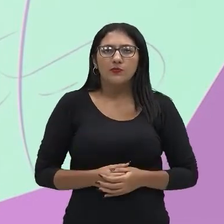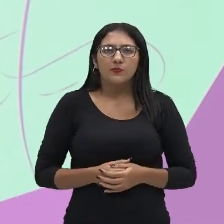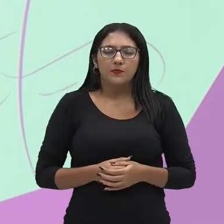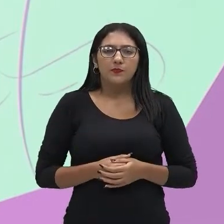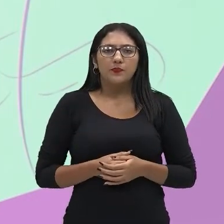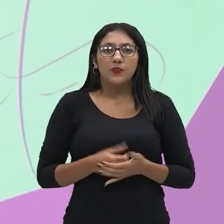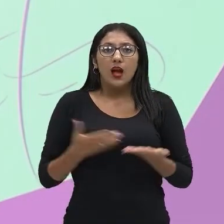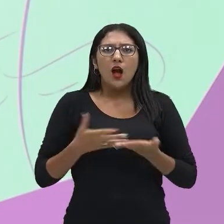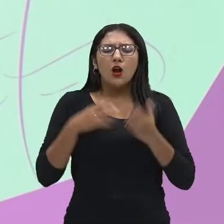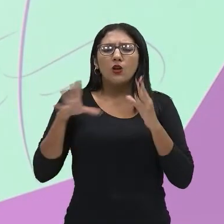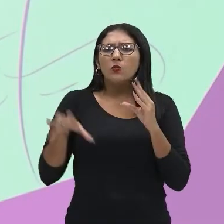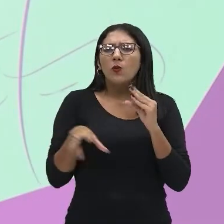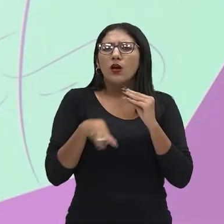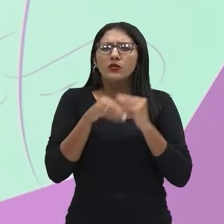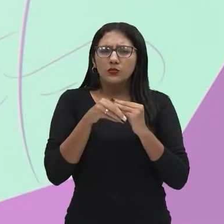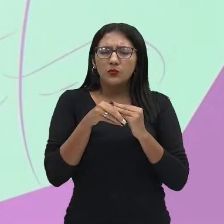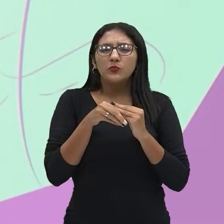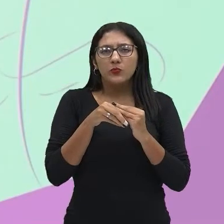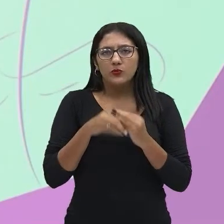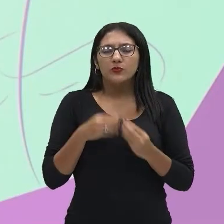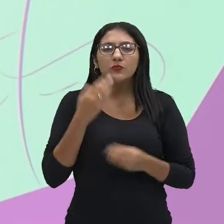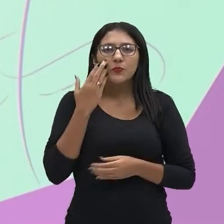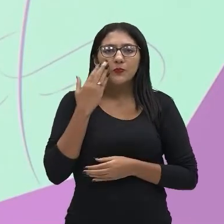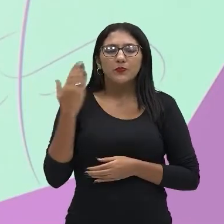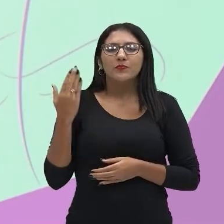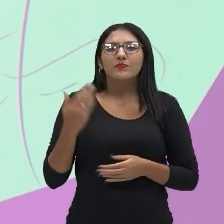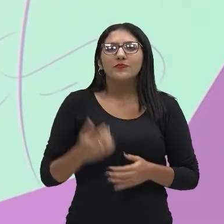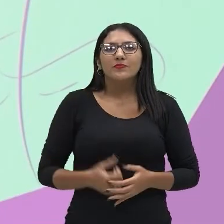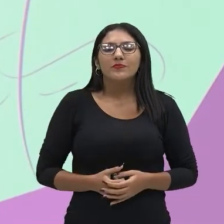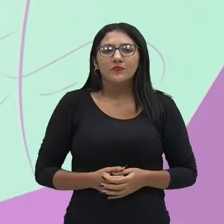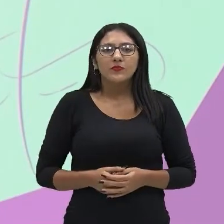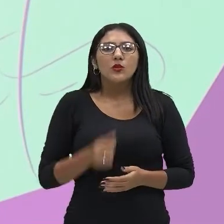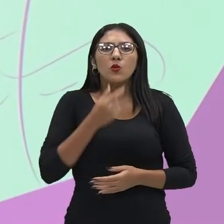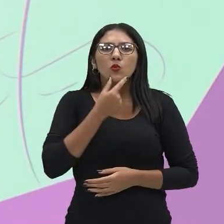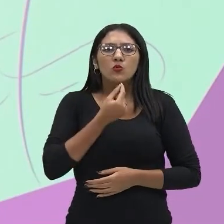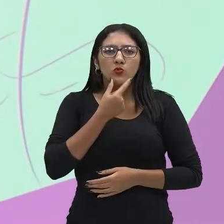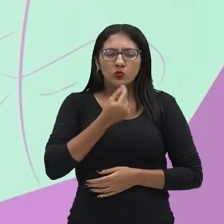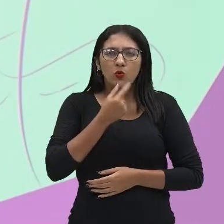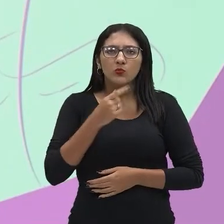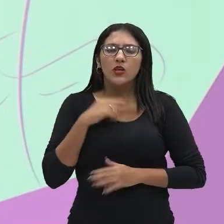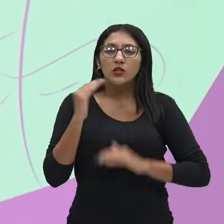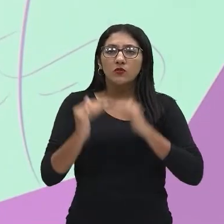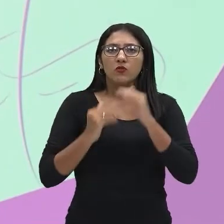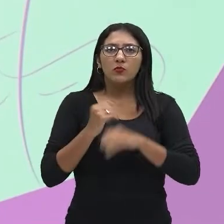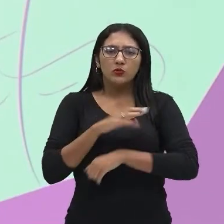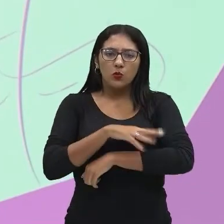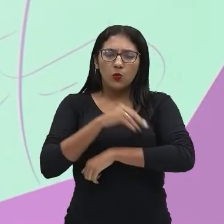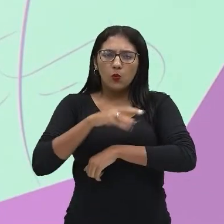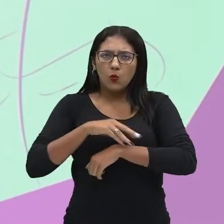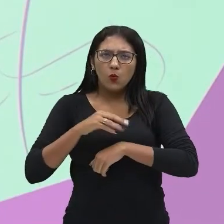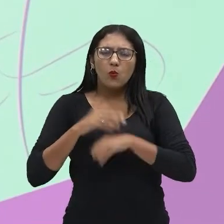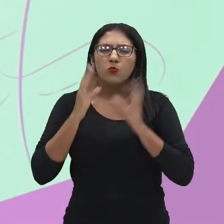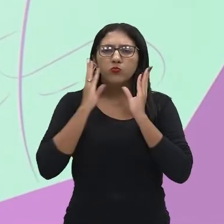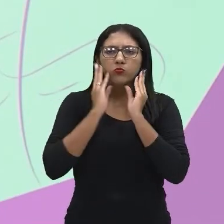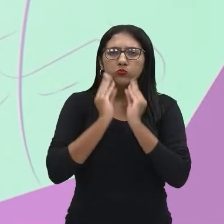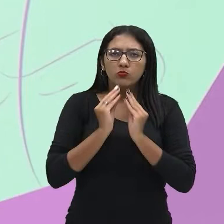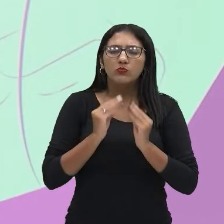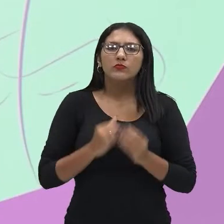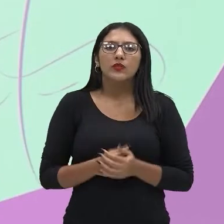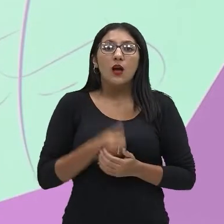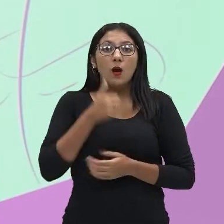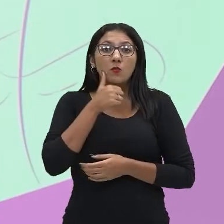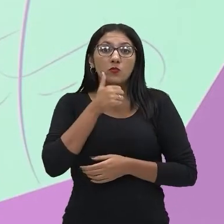um resuminho? Que características são essas? Olha aí, gente, os homens, né, têm um desenvolvimento de pelos em todo o corpo, as mulheres vão